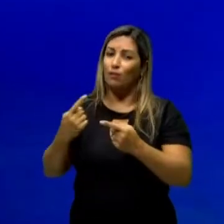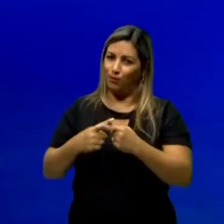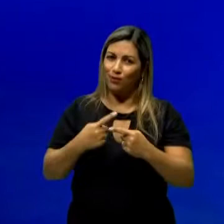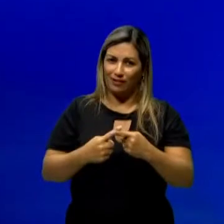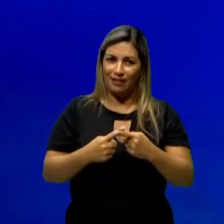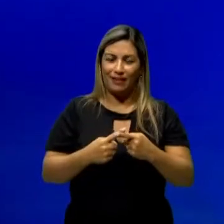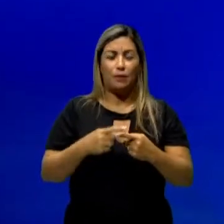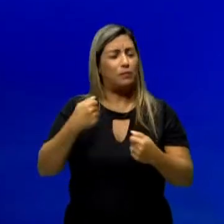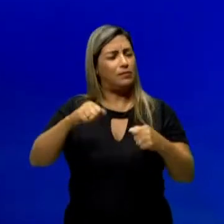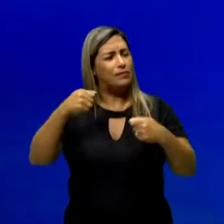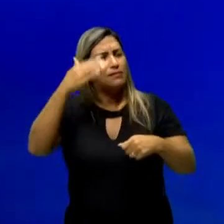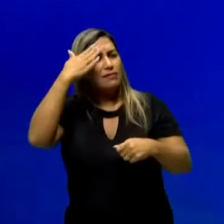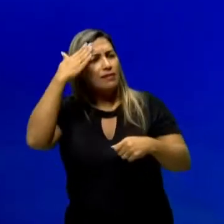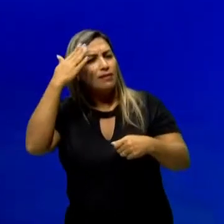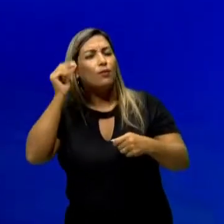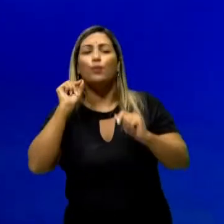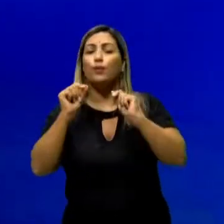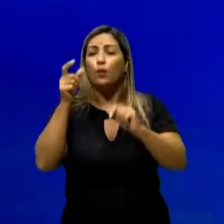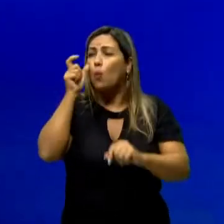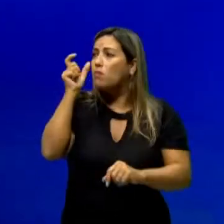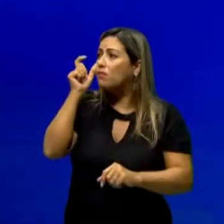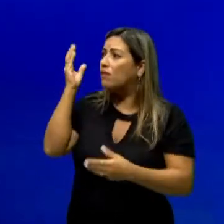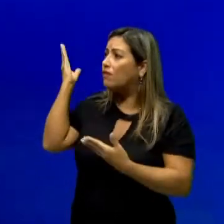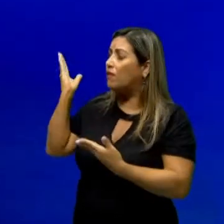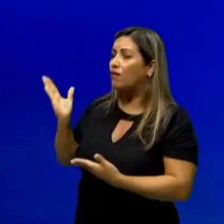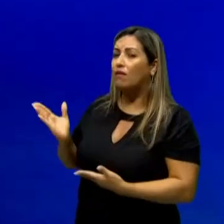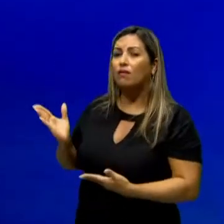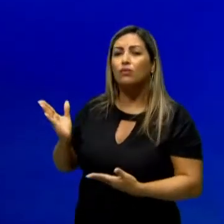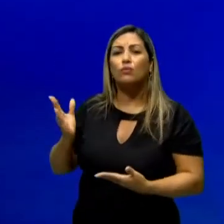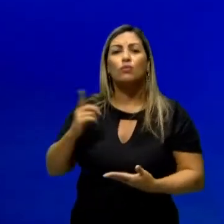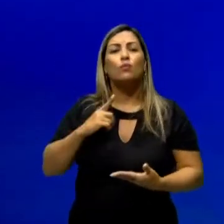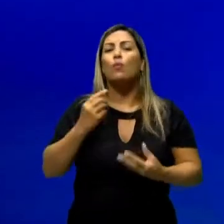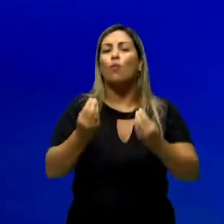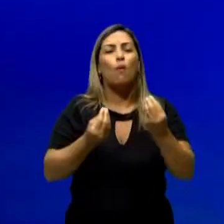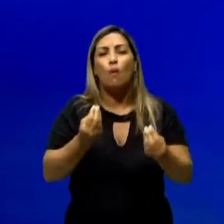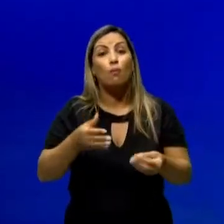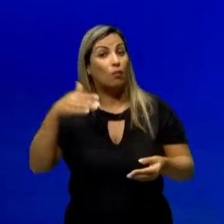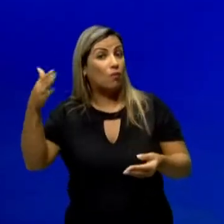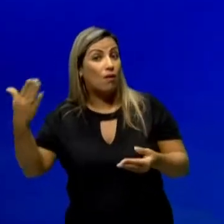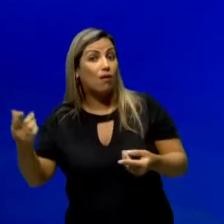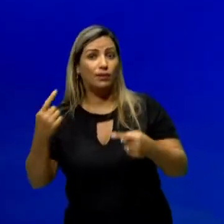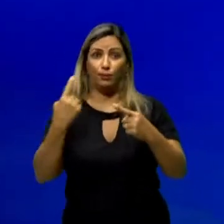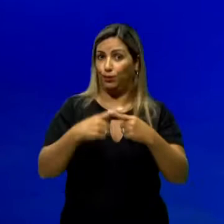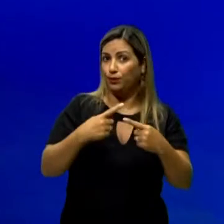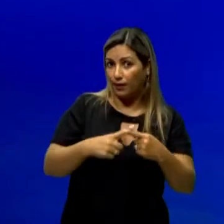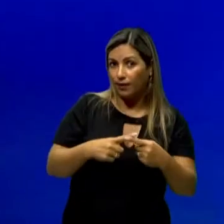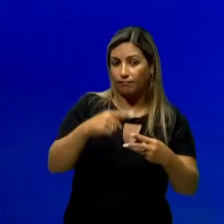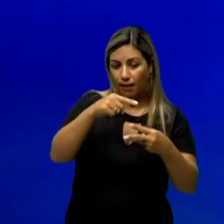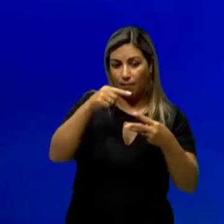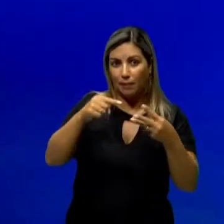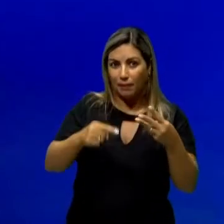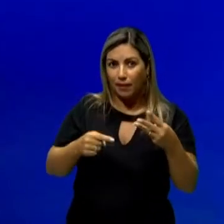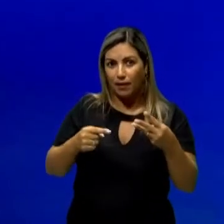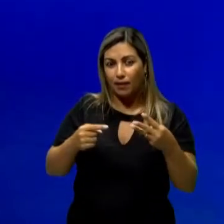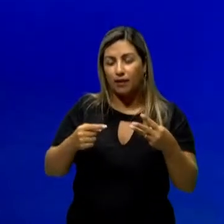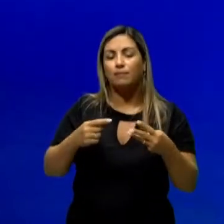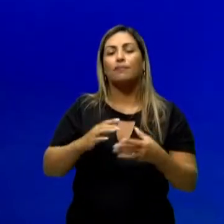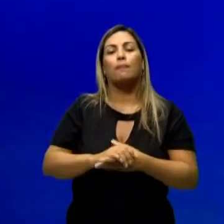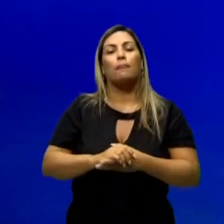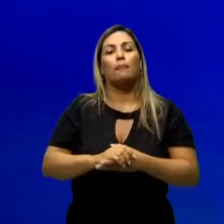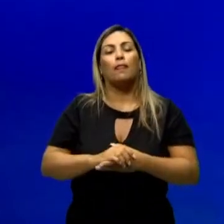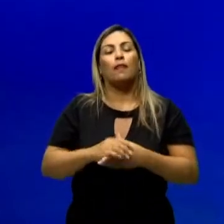eu preciso entender o que eu estou observando, quando eu estou observando e por que eu estou observando. Tranquilo?